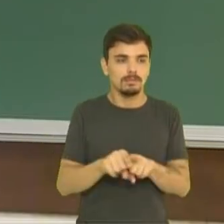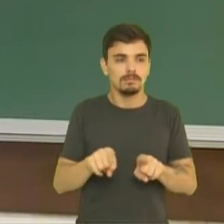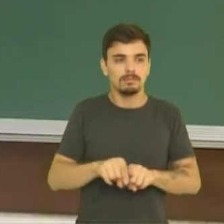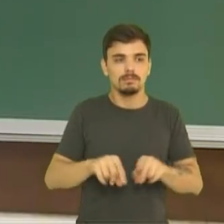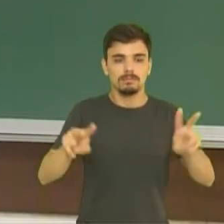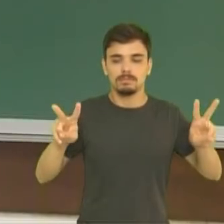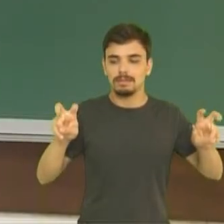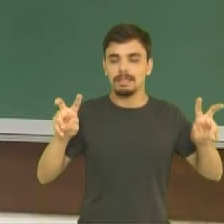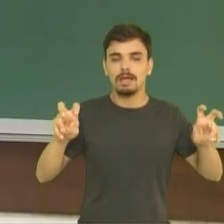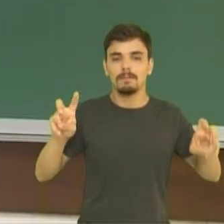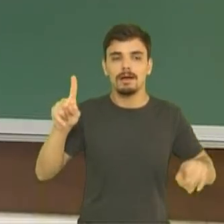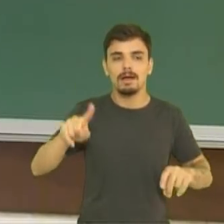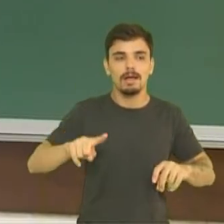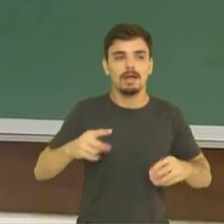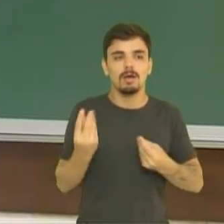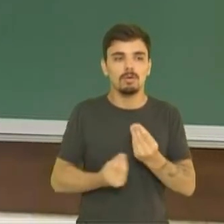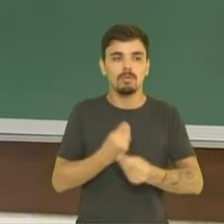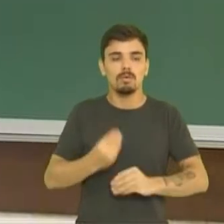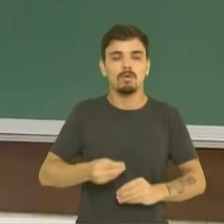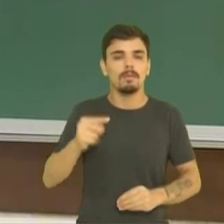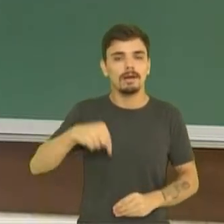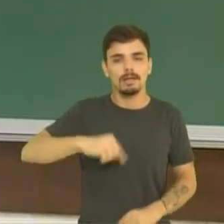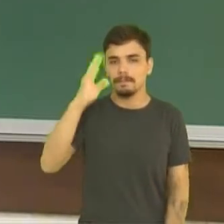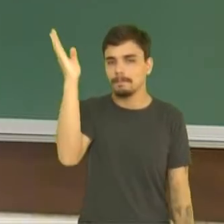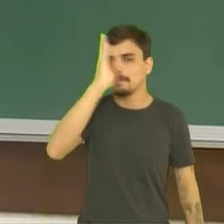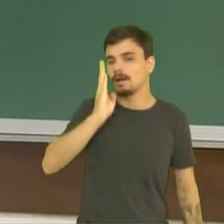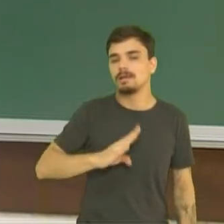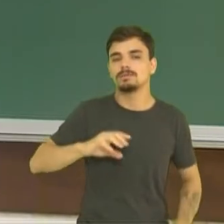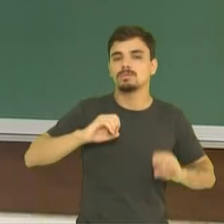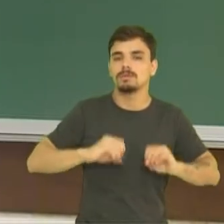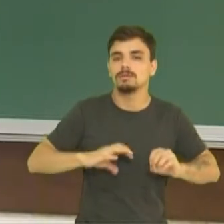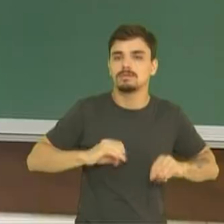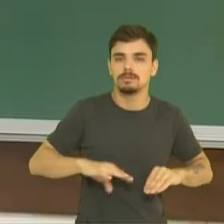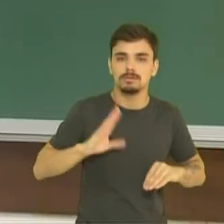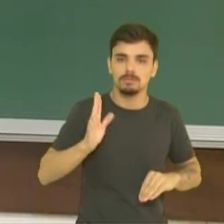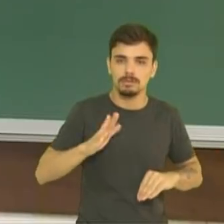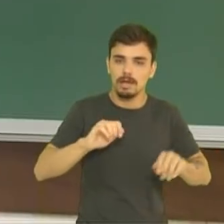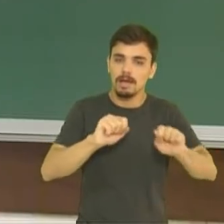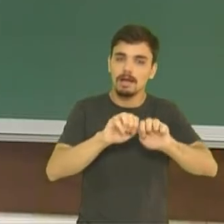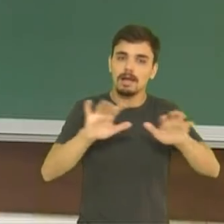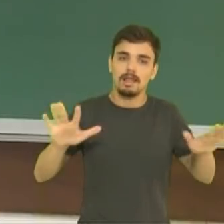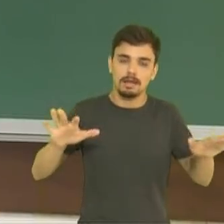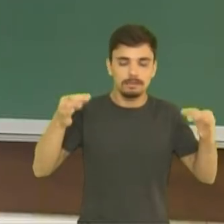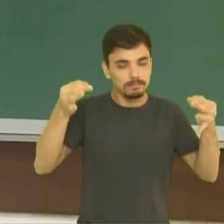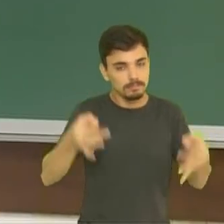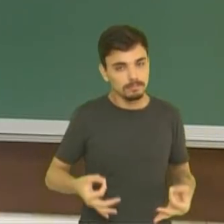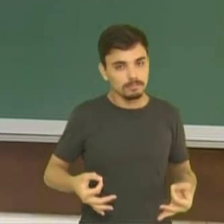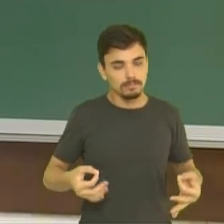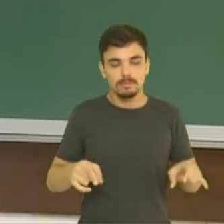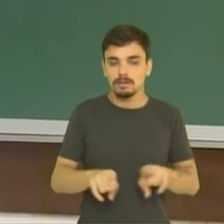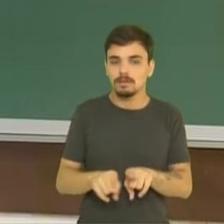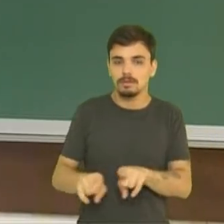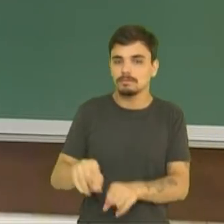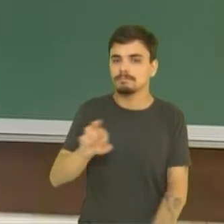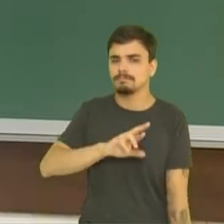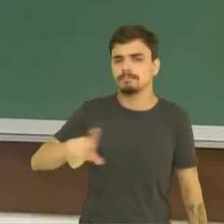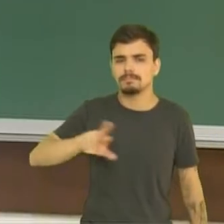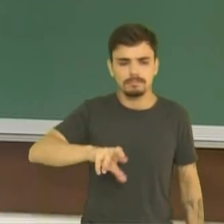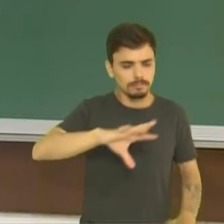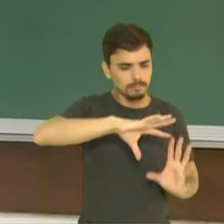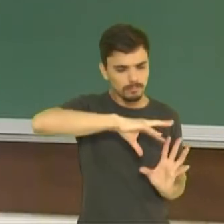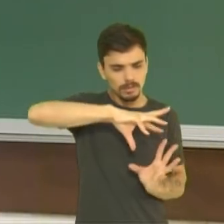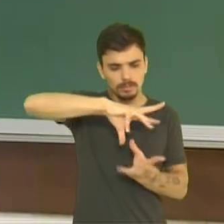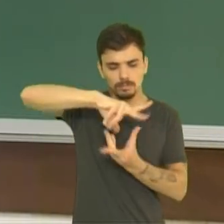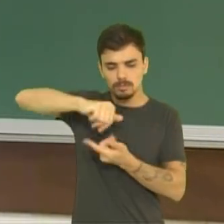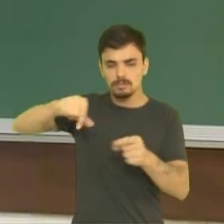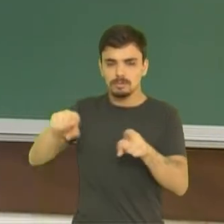a situação da educação, onde? No Brasil, ainda fica claro que é no Brasil, certo? Não estou falando da educação mundial, não estou